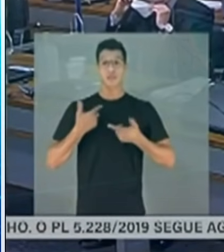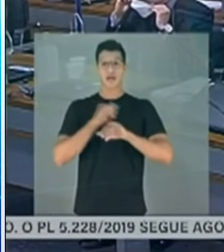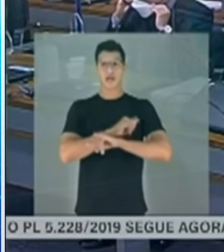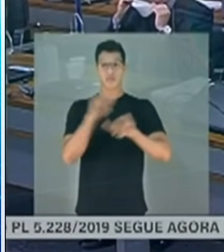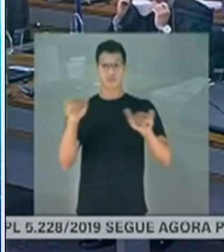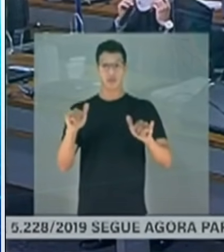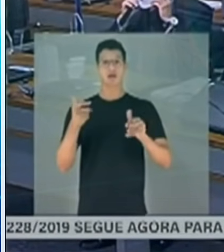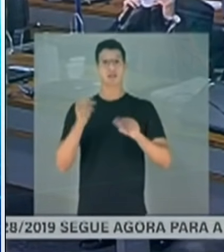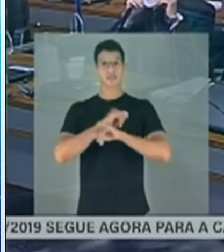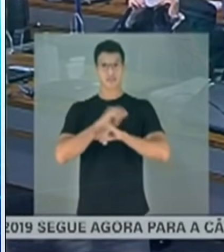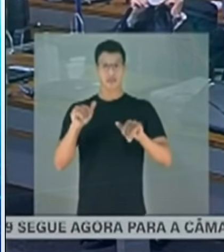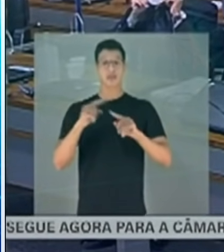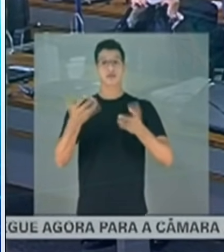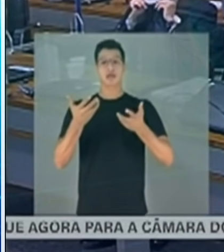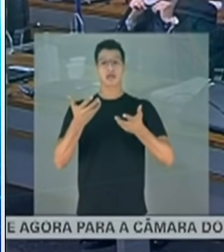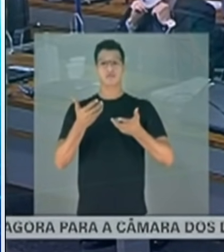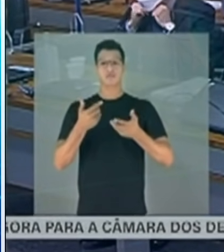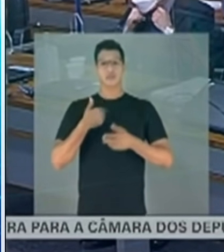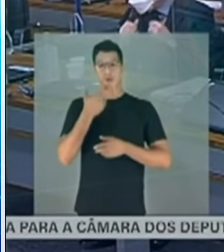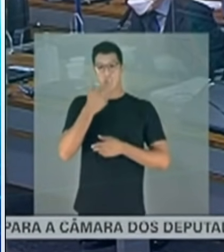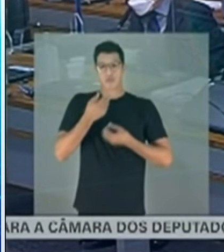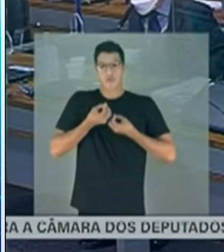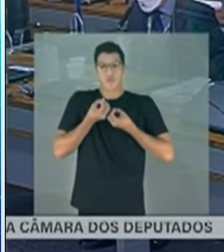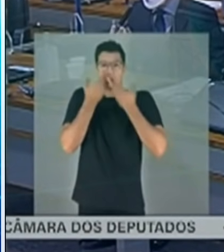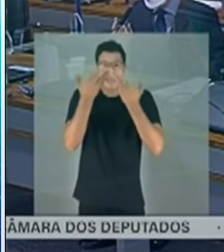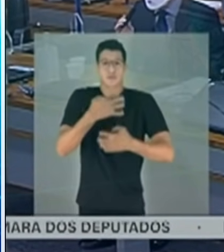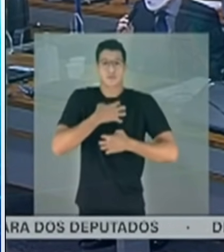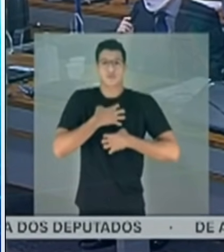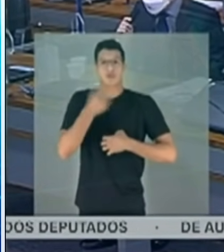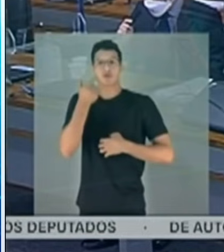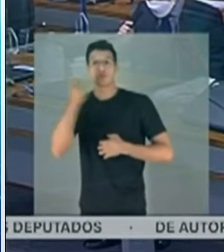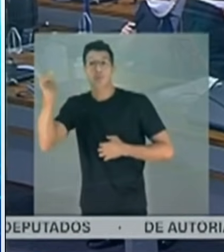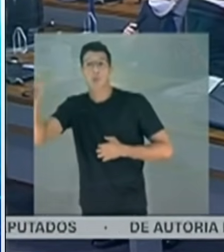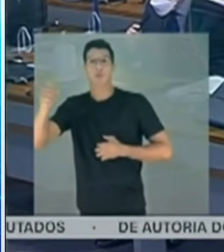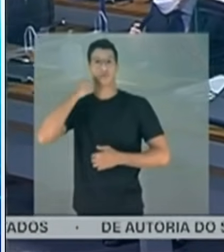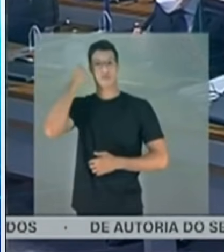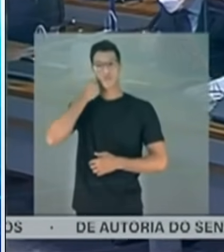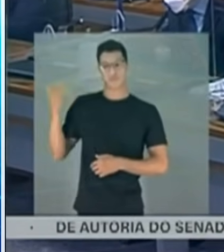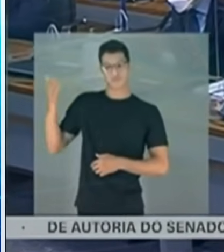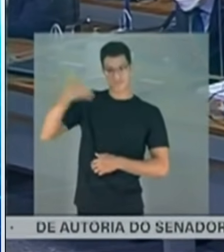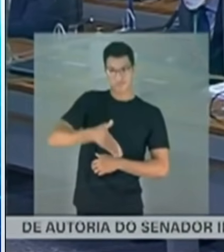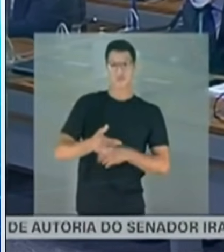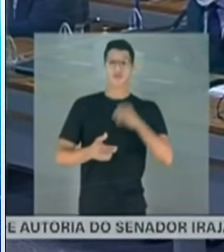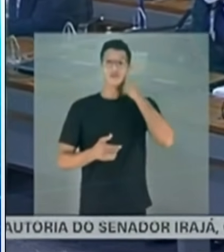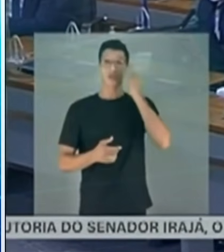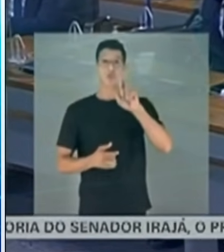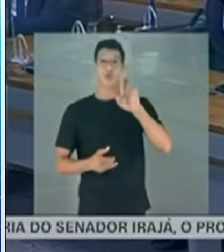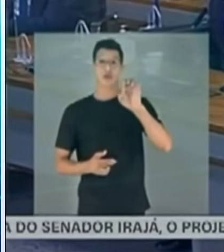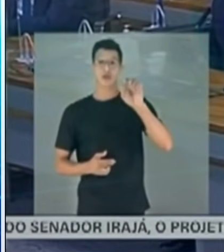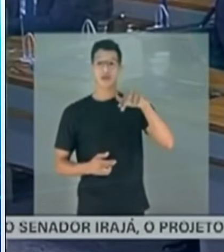manifestação aqui, e eu acho que eu vou externar aqui o sentimento de outros senadores. O senador Renan